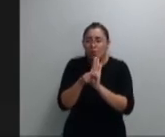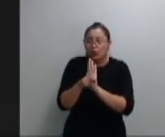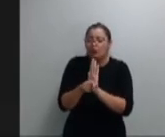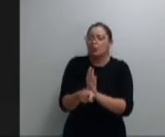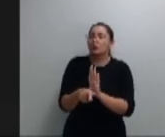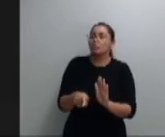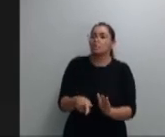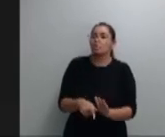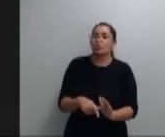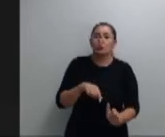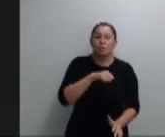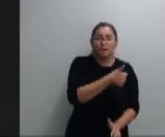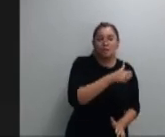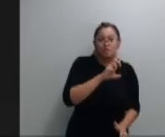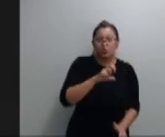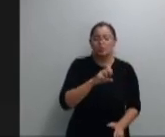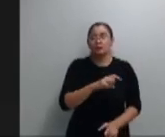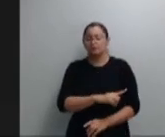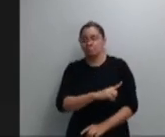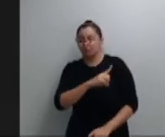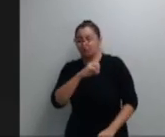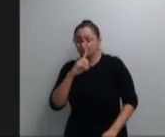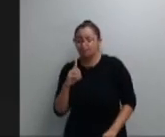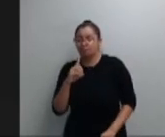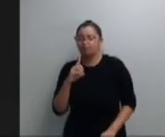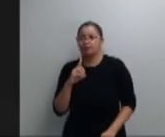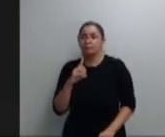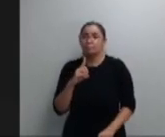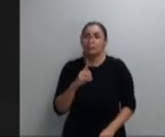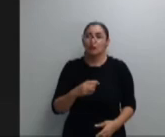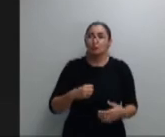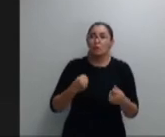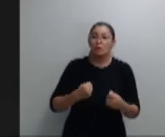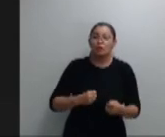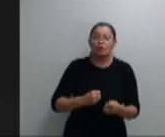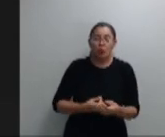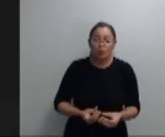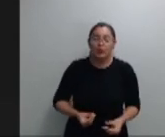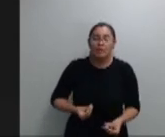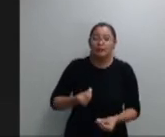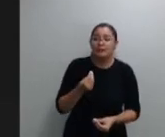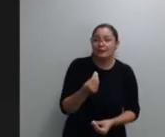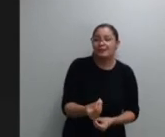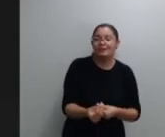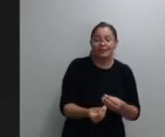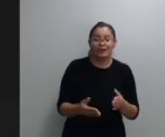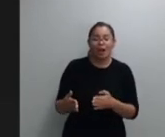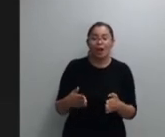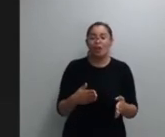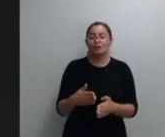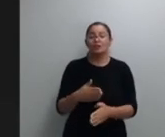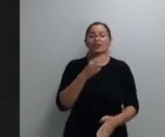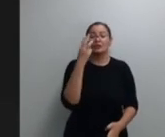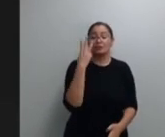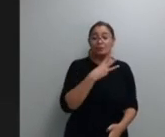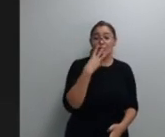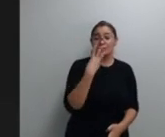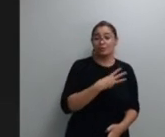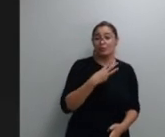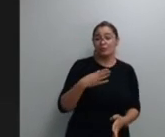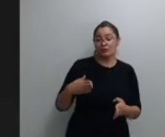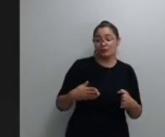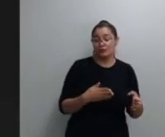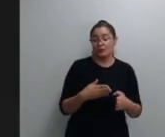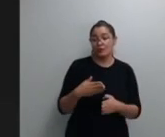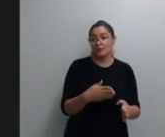de 15 dias úteis de sua realização mediante encaminhamento da respectiva documentação em três vias a secretaria